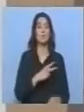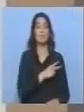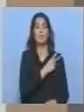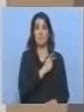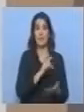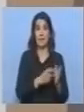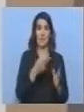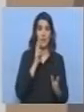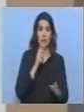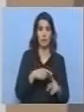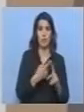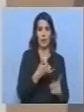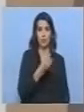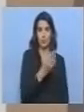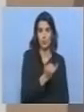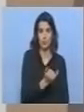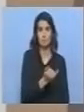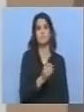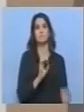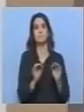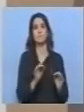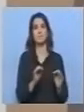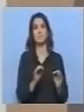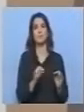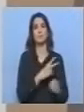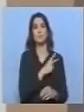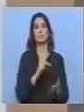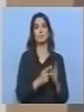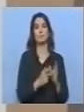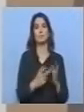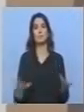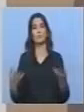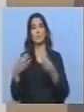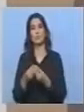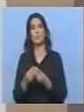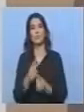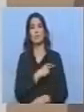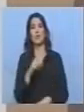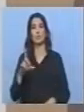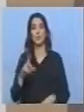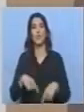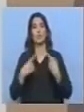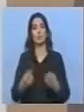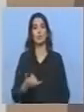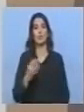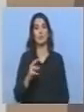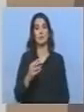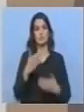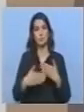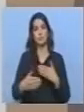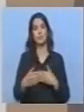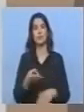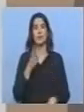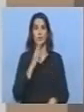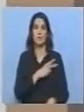em 2012, para preparar a fusão da Universidade Técnica com a Universidade de Lisboa, e depois, desde 2013, sou reitor da Universidade de